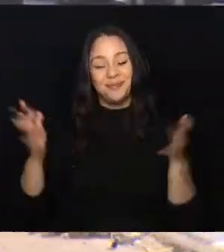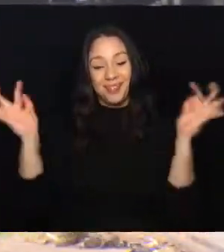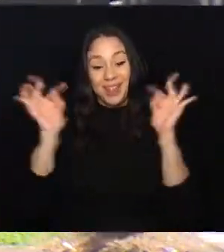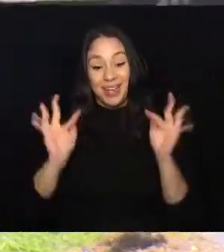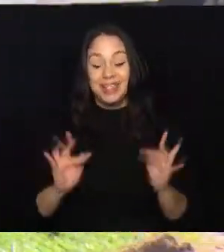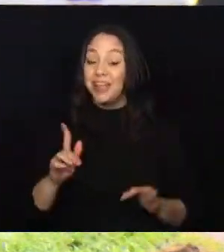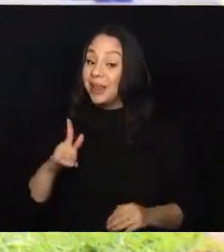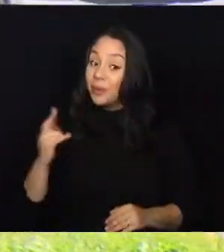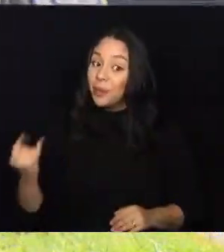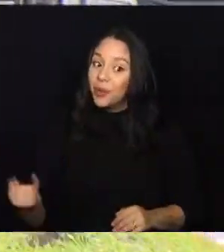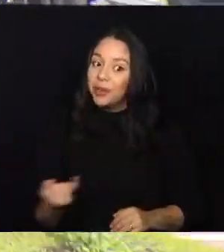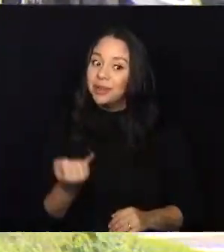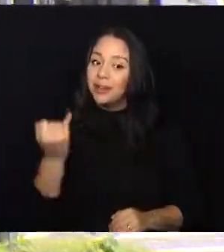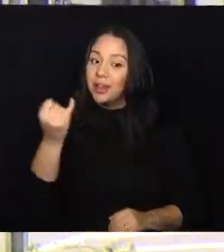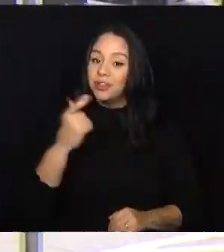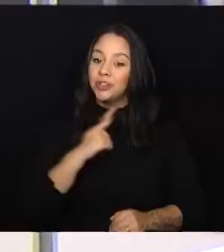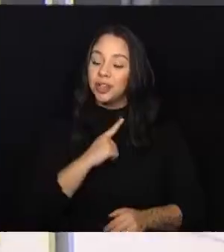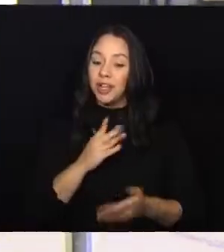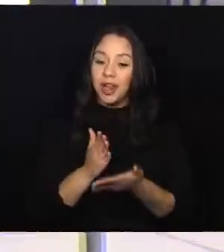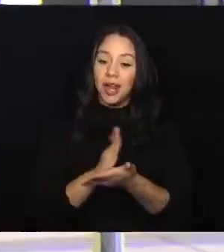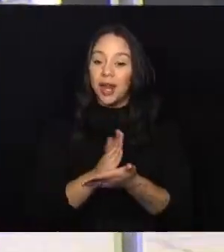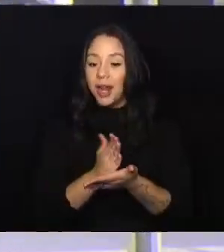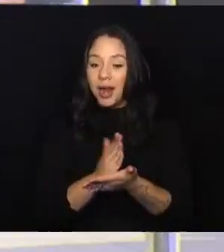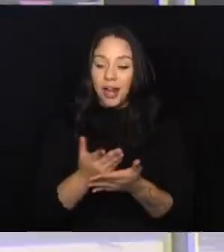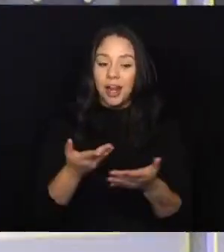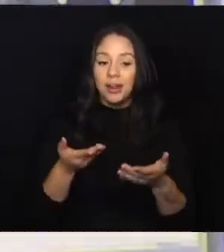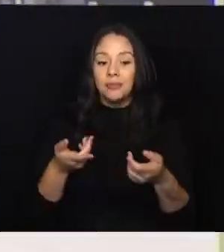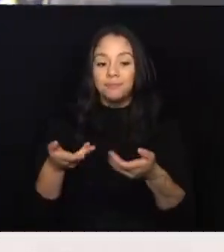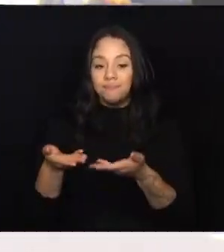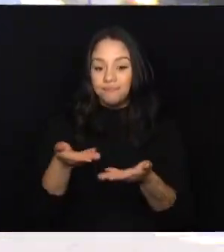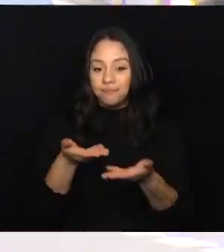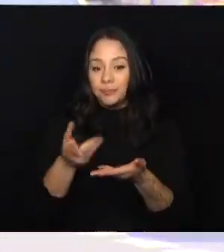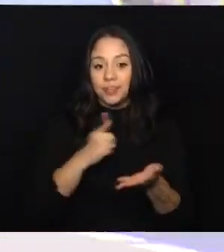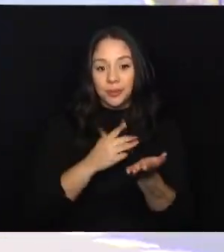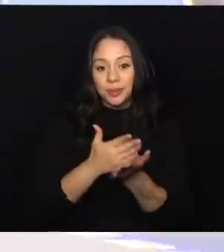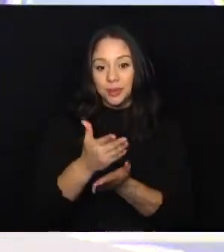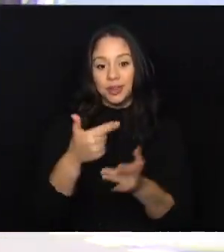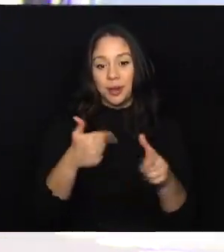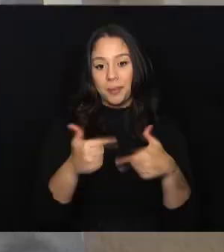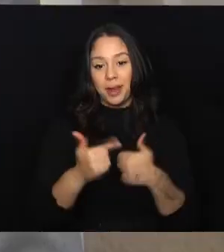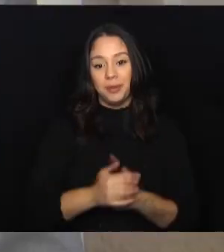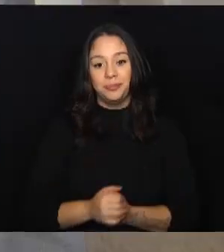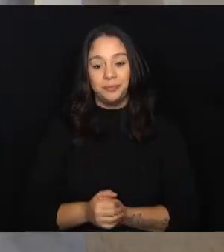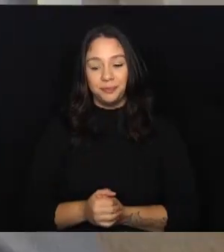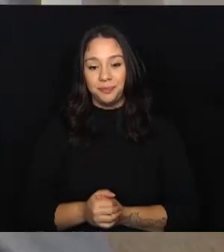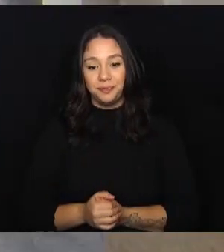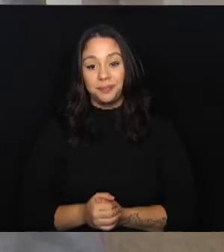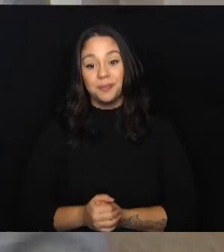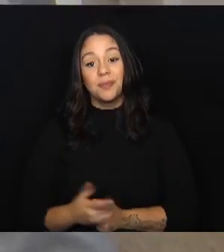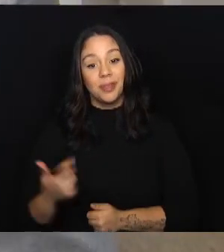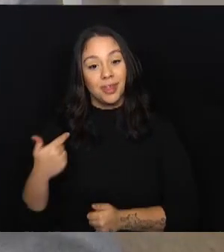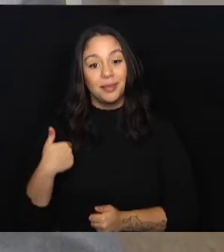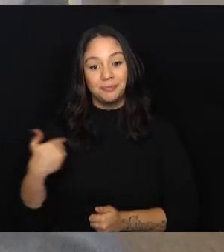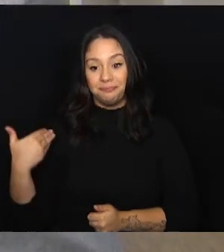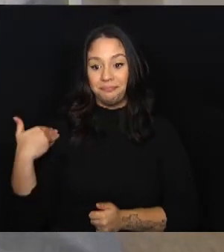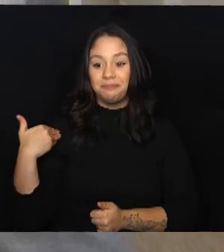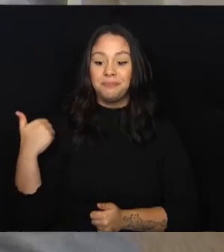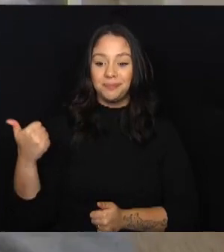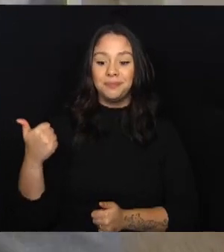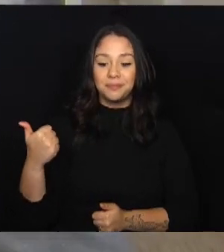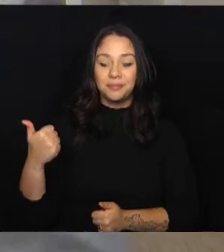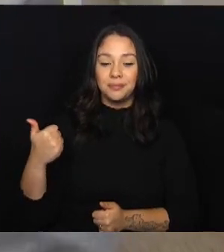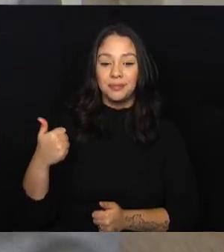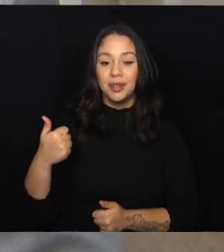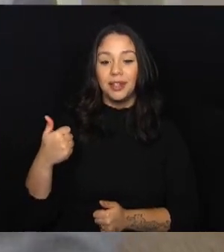o quanto foi importante intermediar e dar início a esse trabalho eu fui basicamente